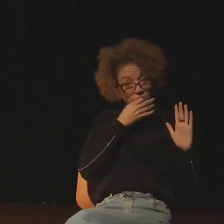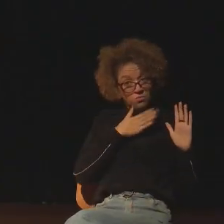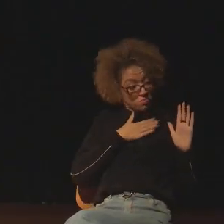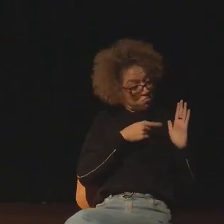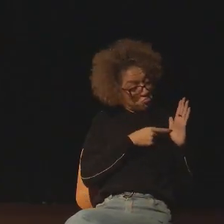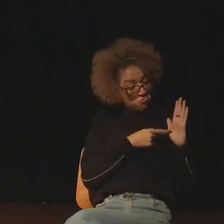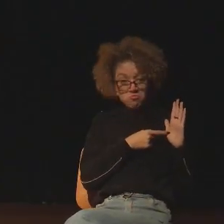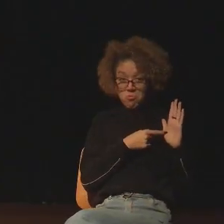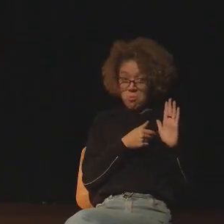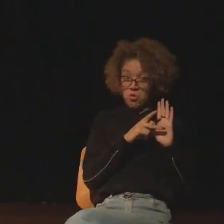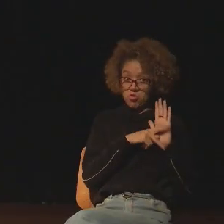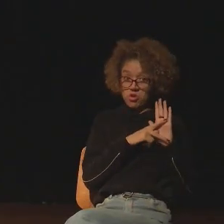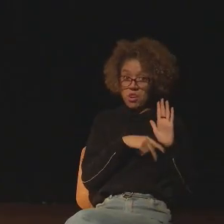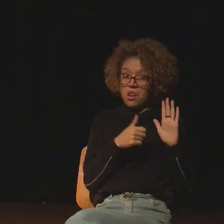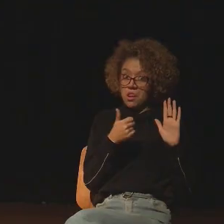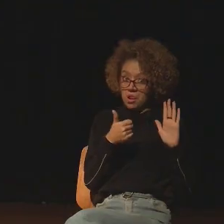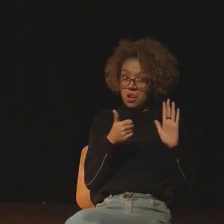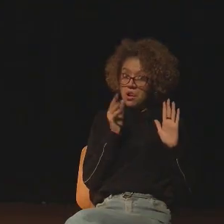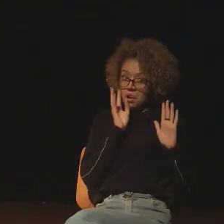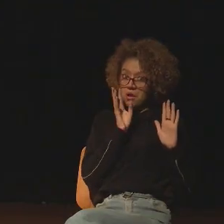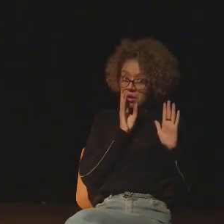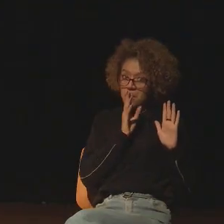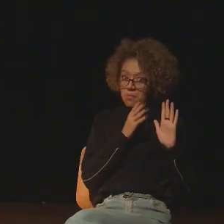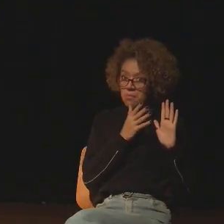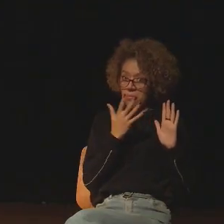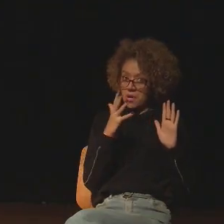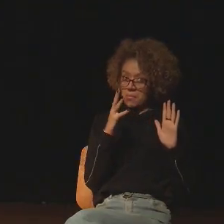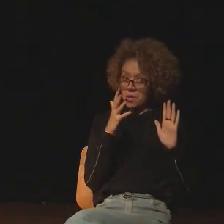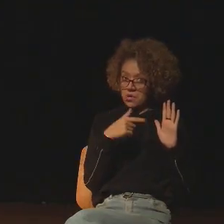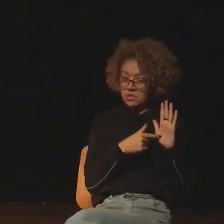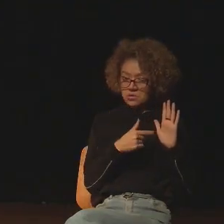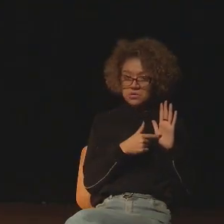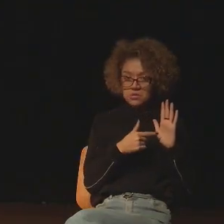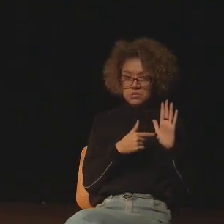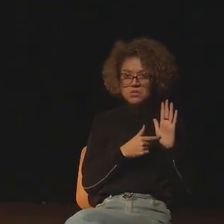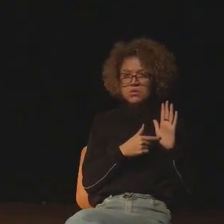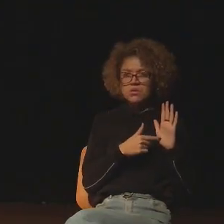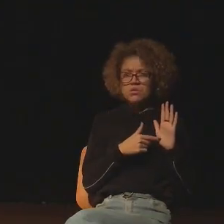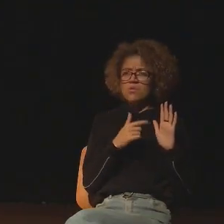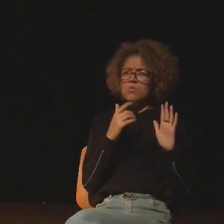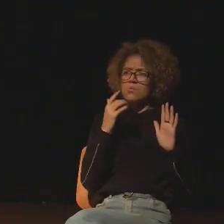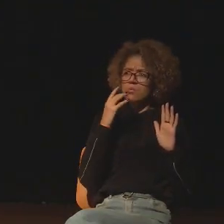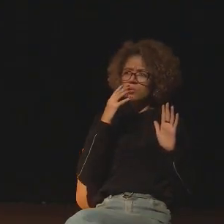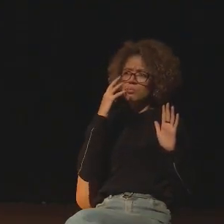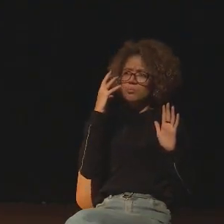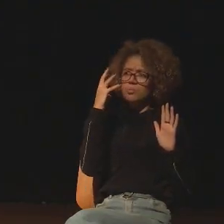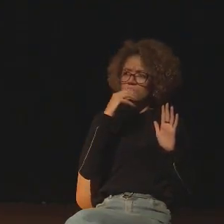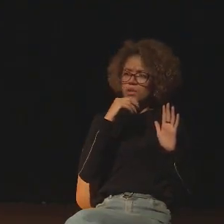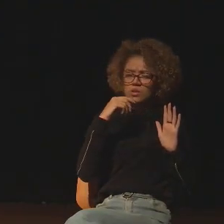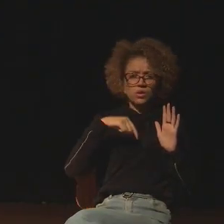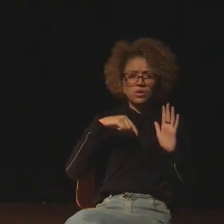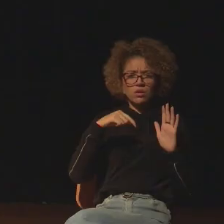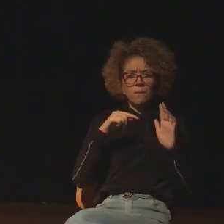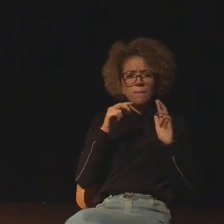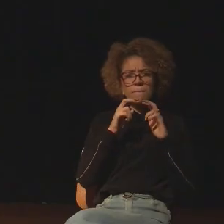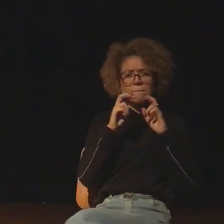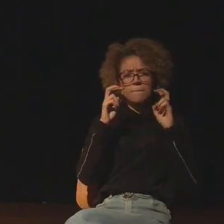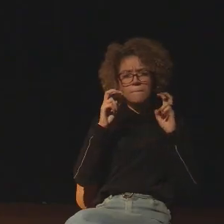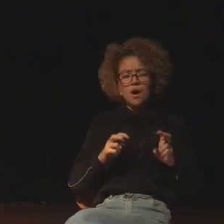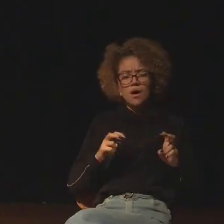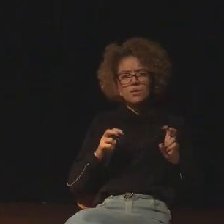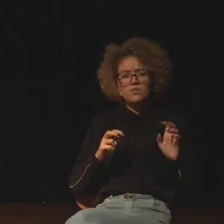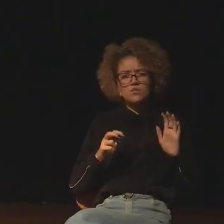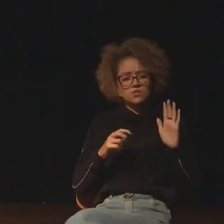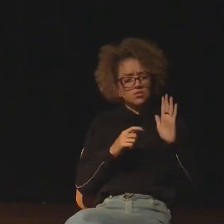então, parabéns para as duas equipes. Eu acho muito bonito, na verdade, isso que está acontecendo do MASP, valorizar